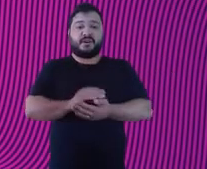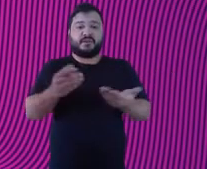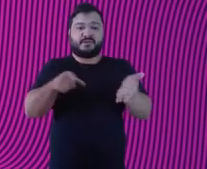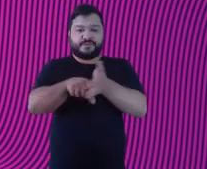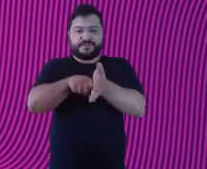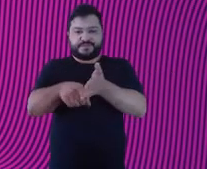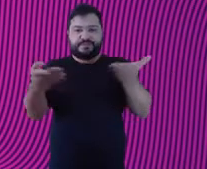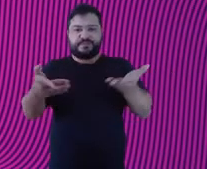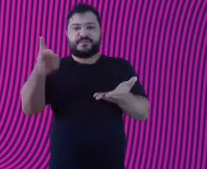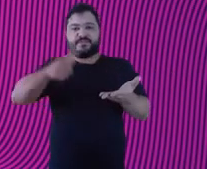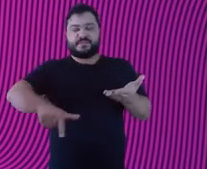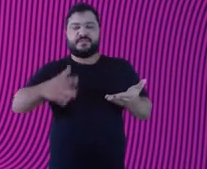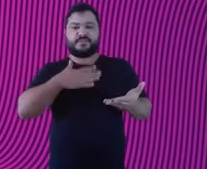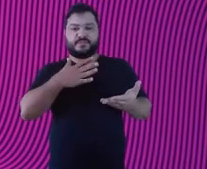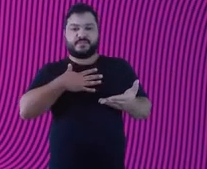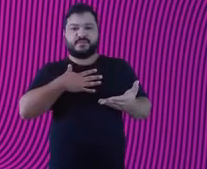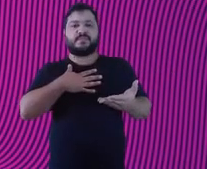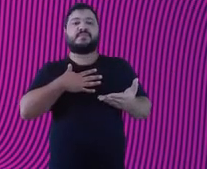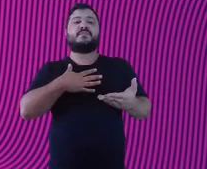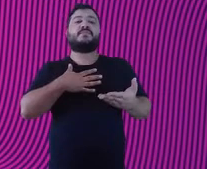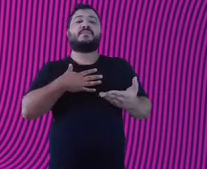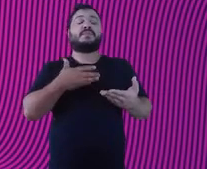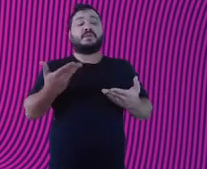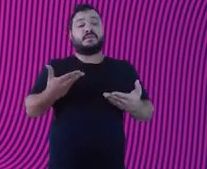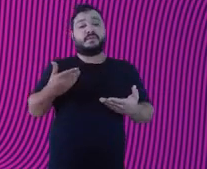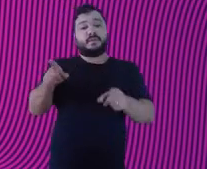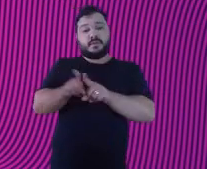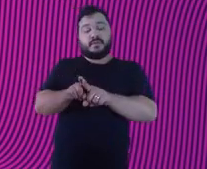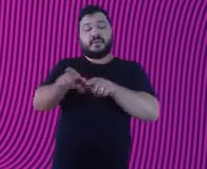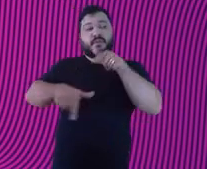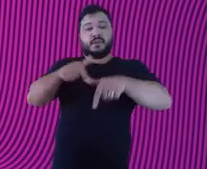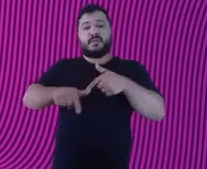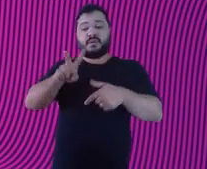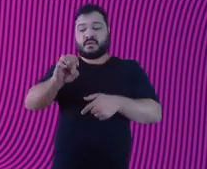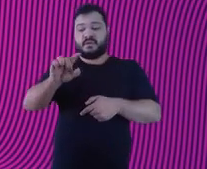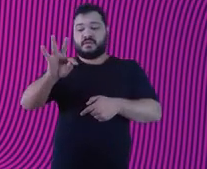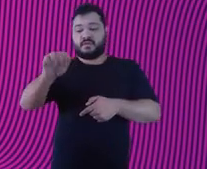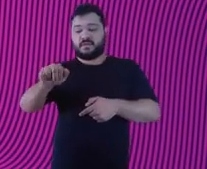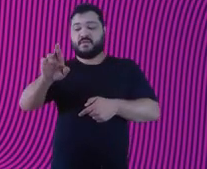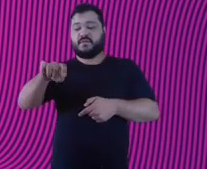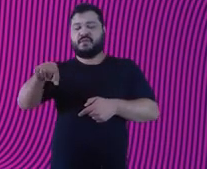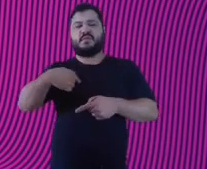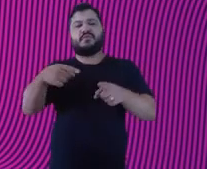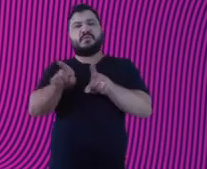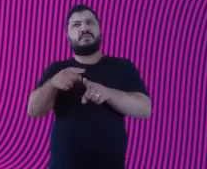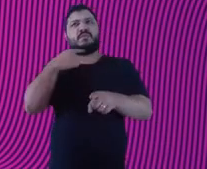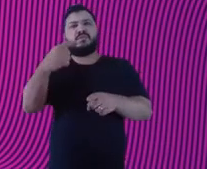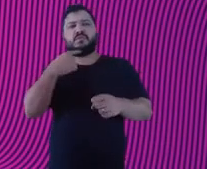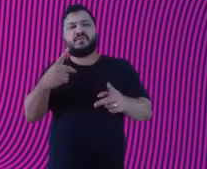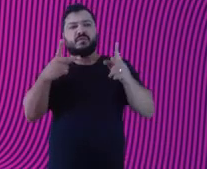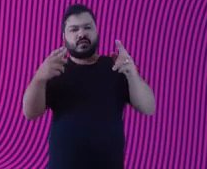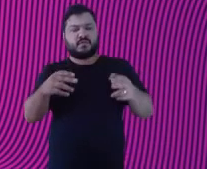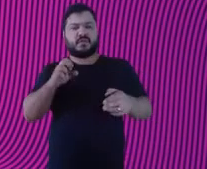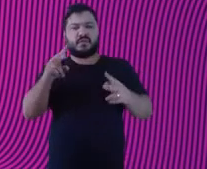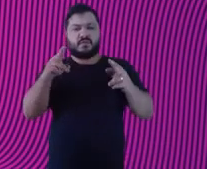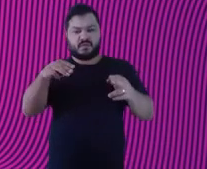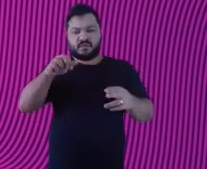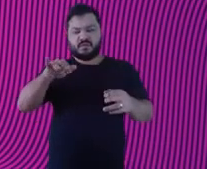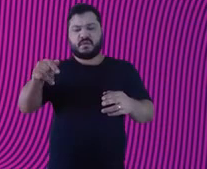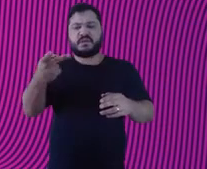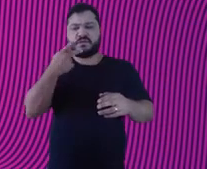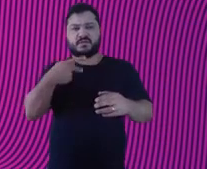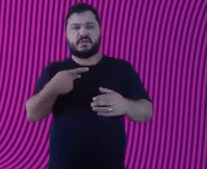novo comigo e com a colega lá de Volta Redonda, eu também fiquei na mesma dúvida que o Marcinho até